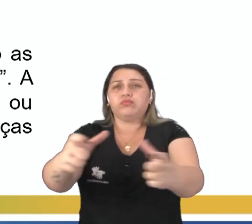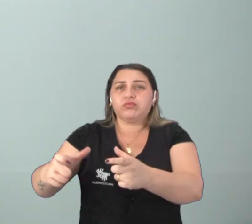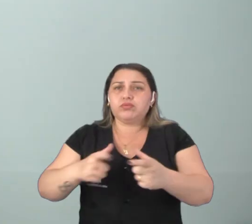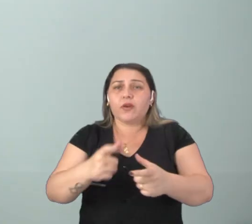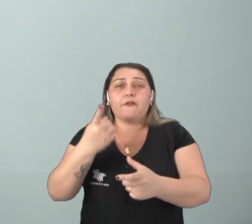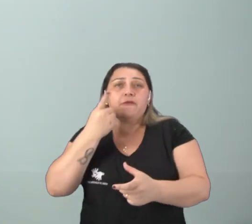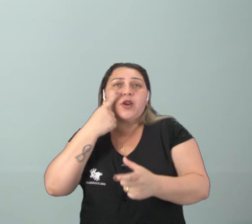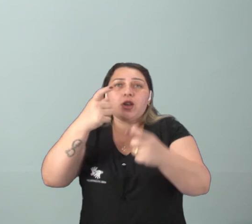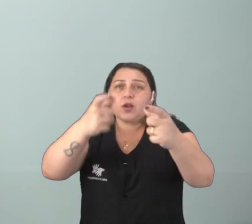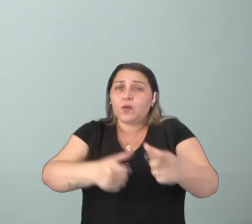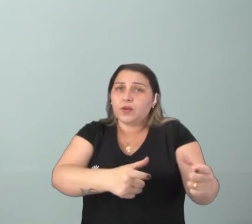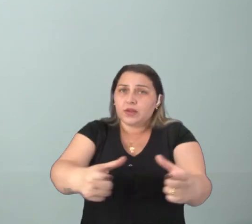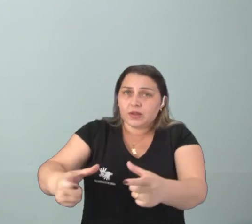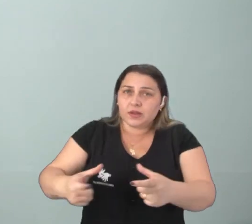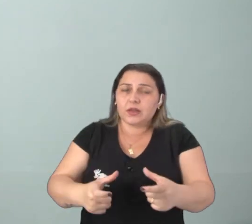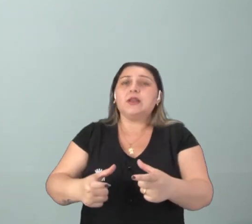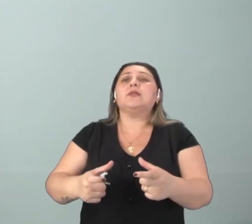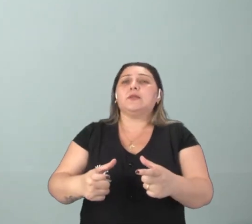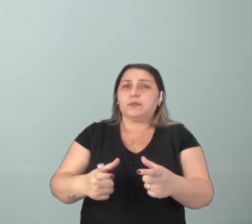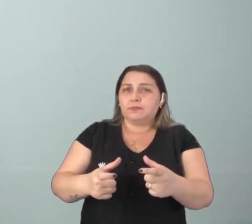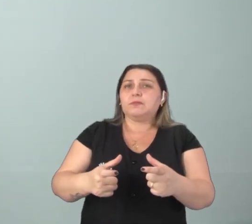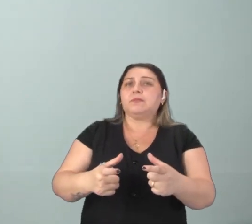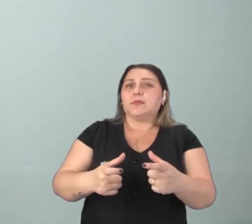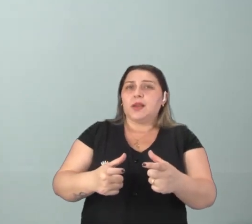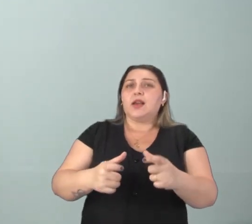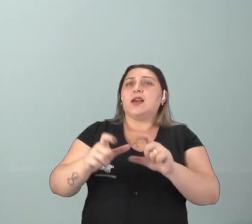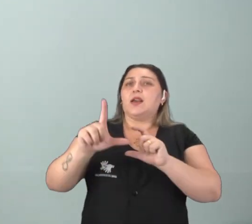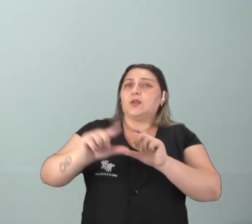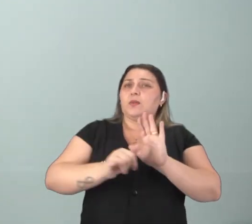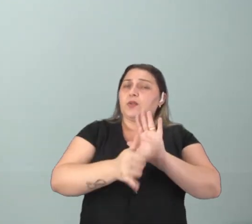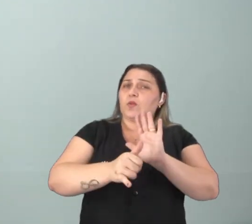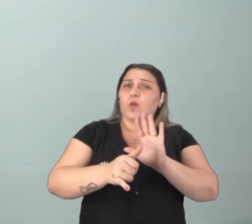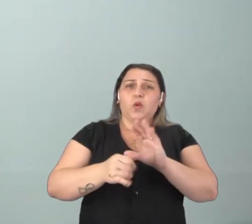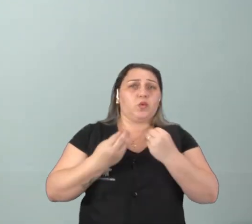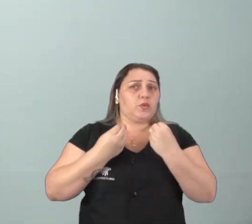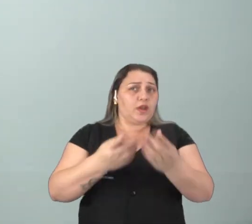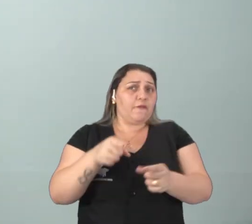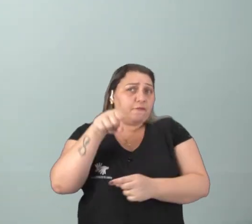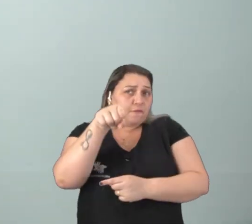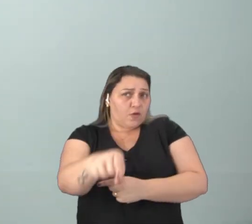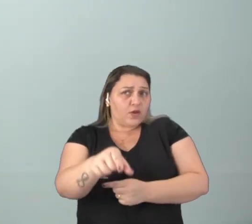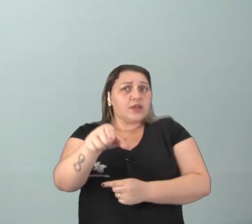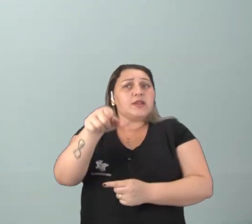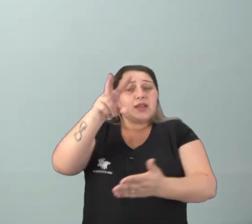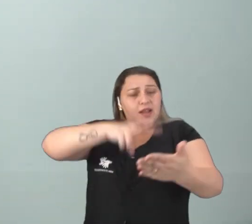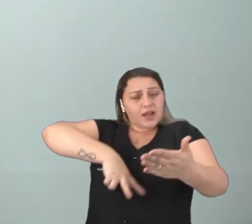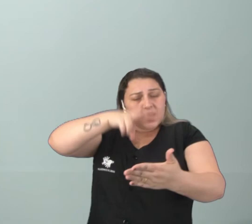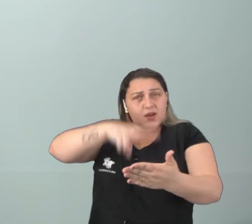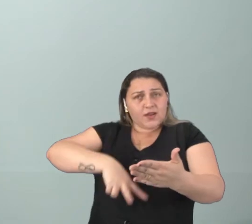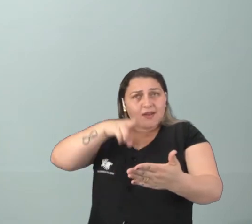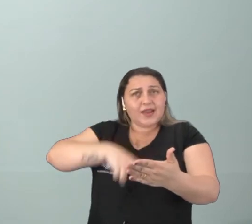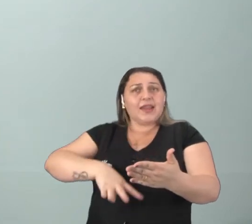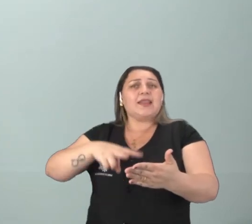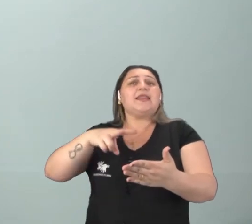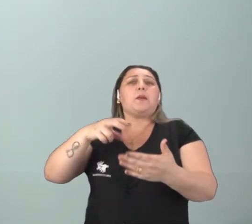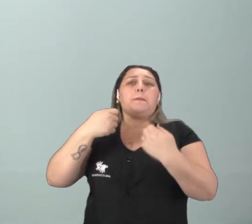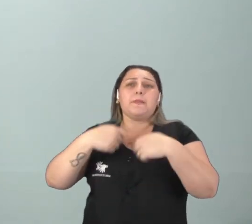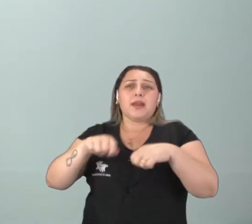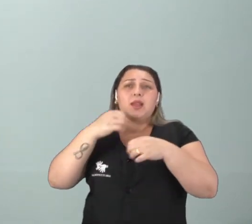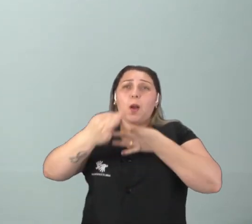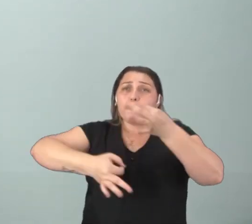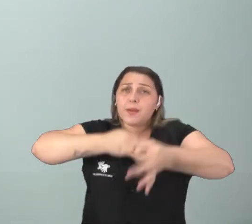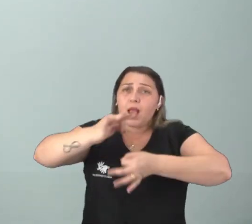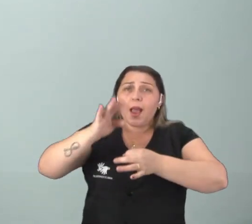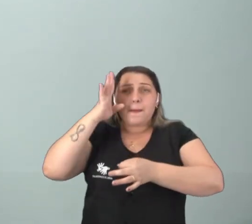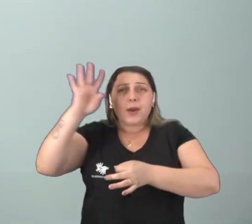que o espaço, o ambiente desse miniconto não é dado. Você, leitor, que tem que sugerir,